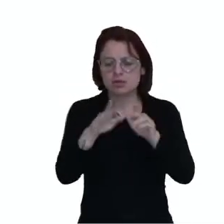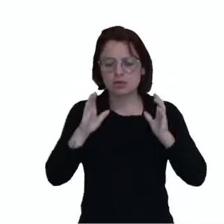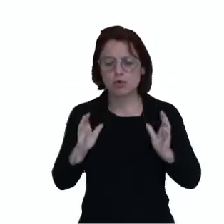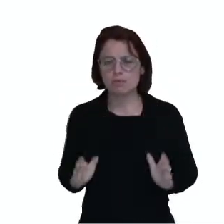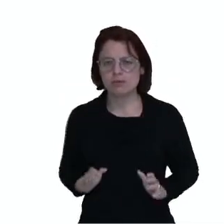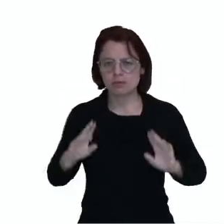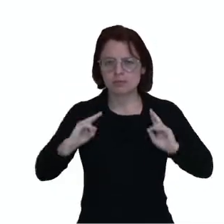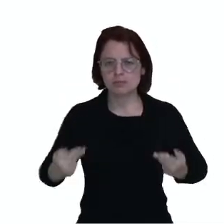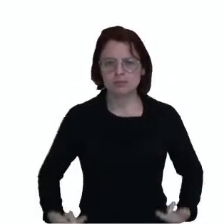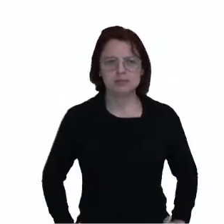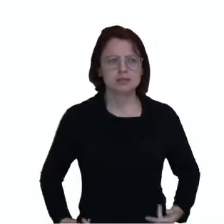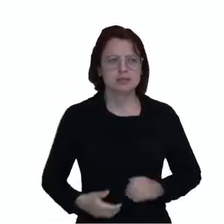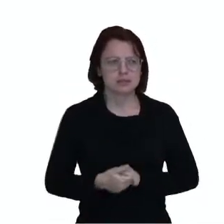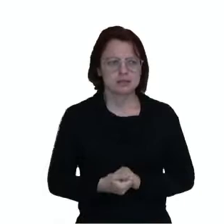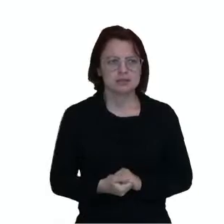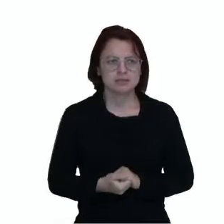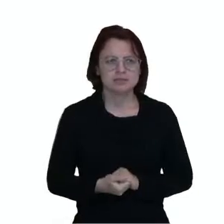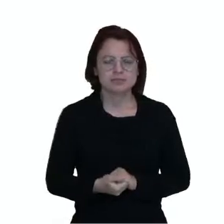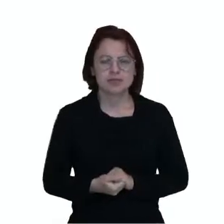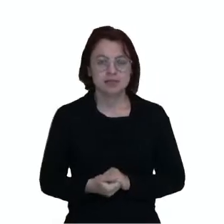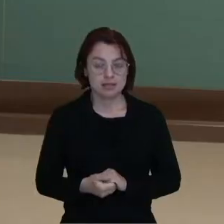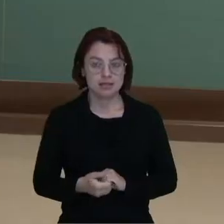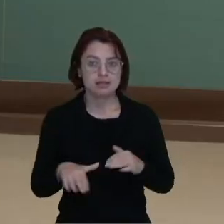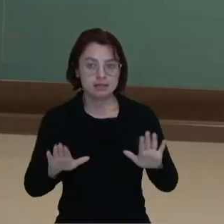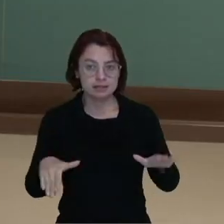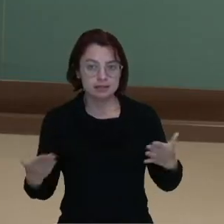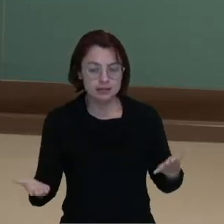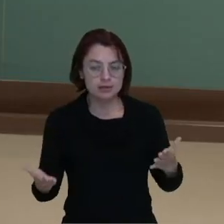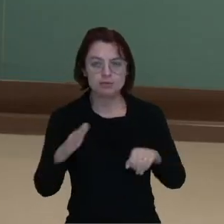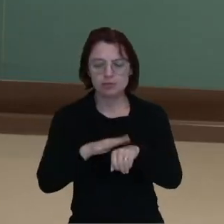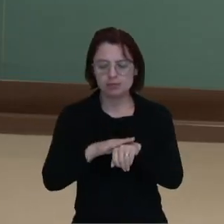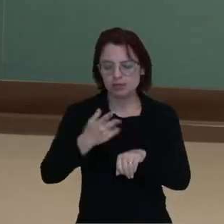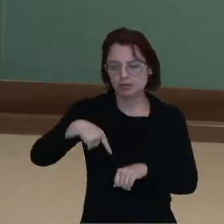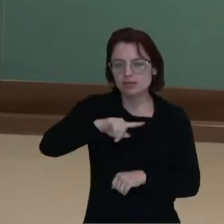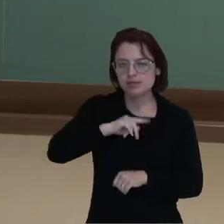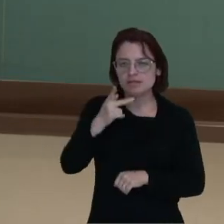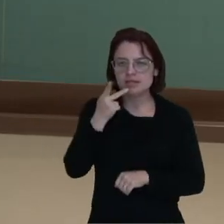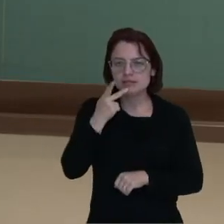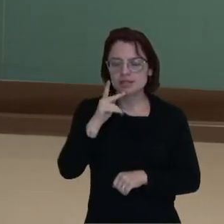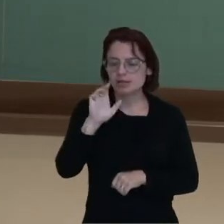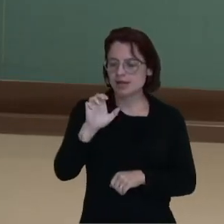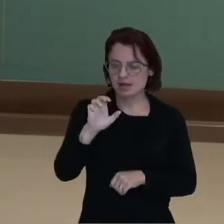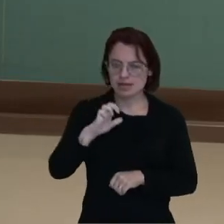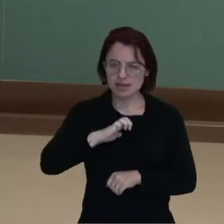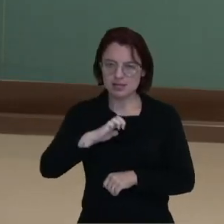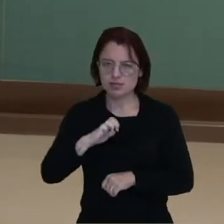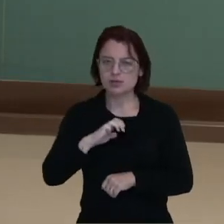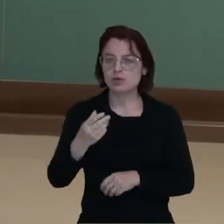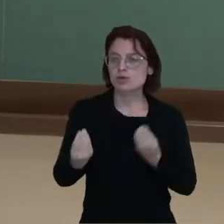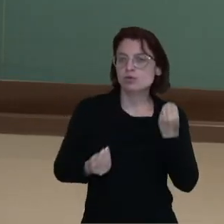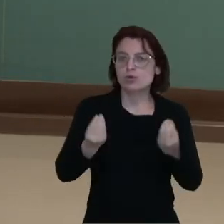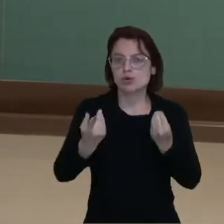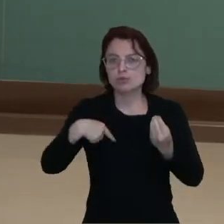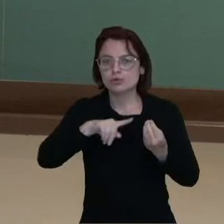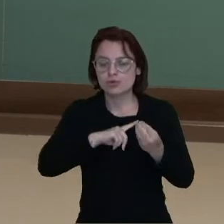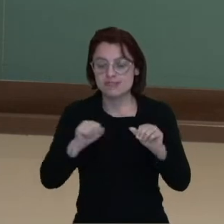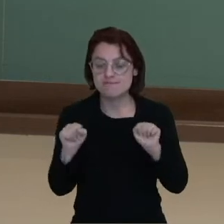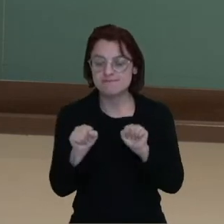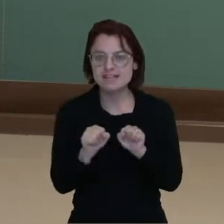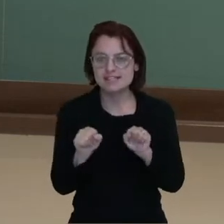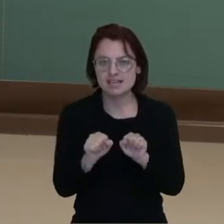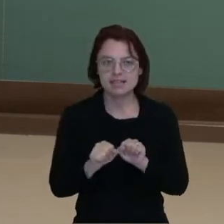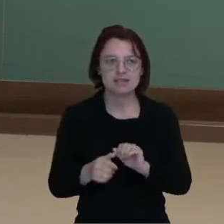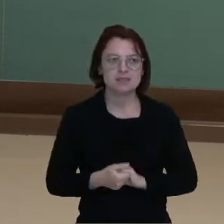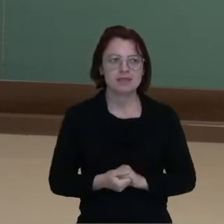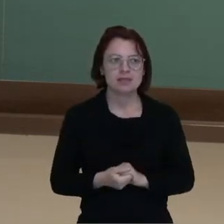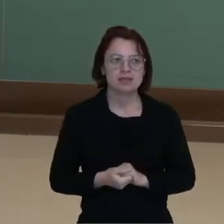comportamento humano. Então, quando a gente está falando de ética, nós estamos falando assim, como nós devemos agir.